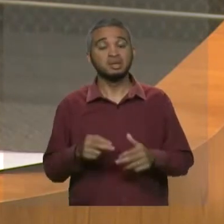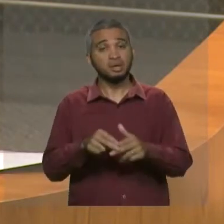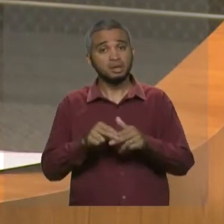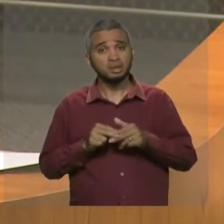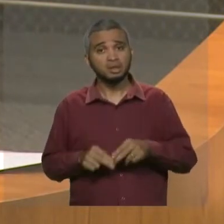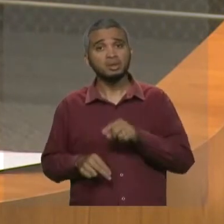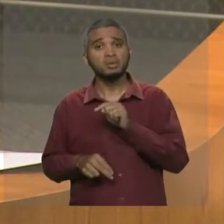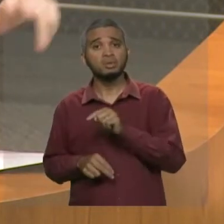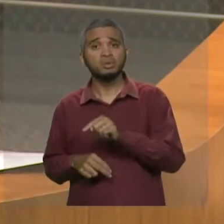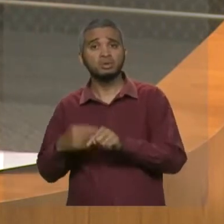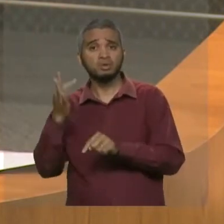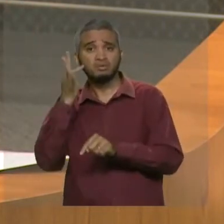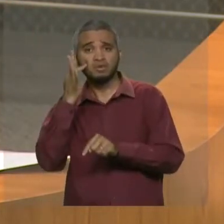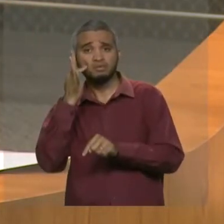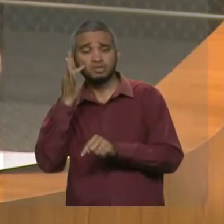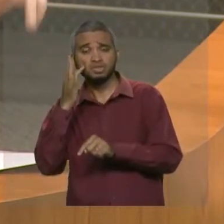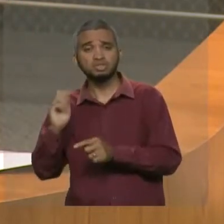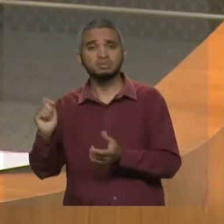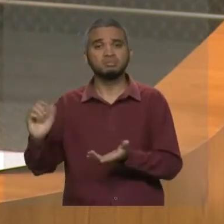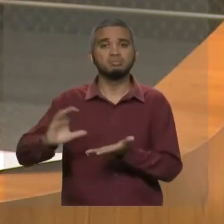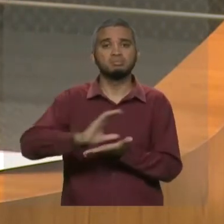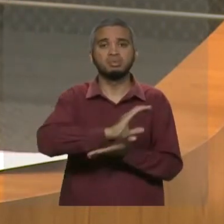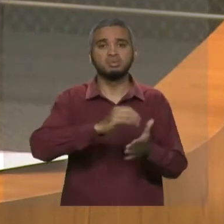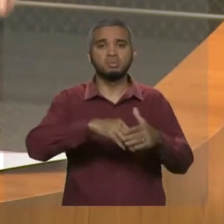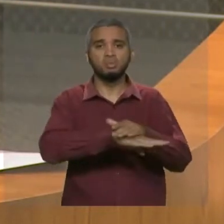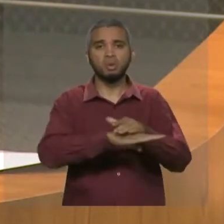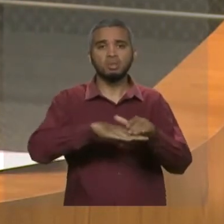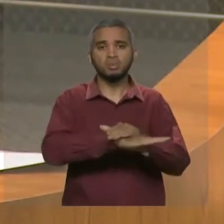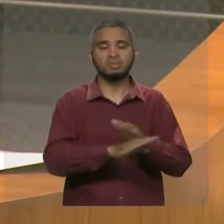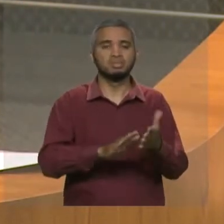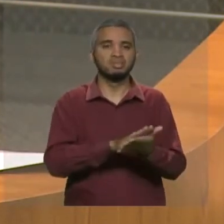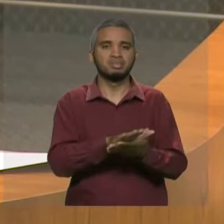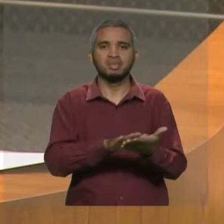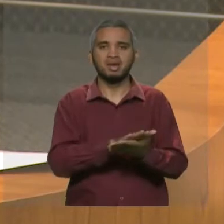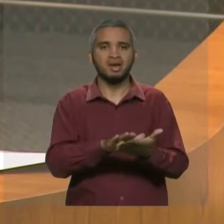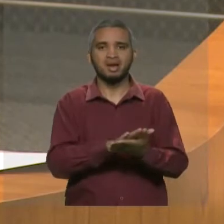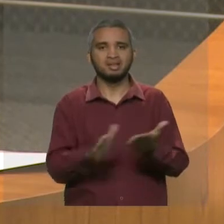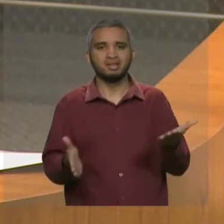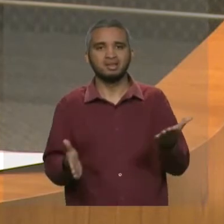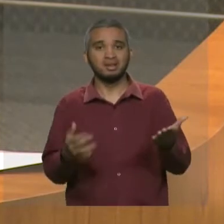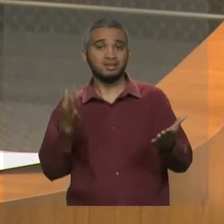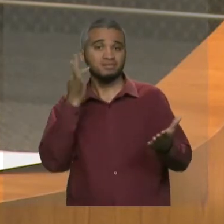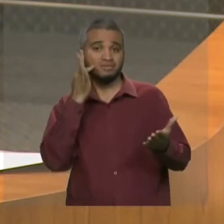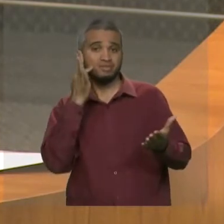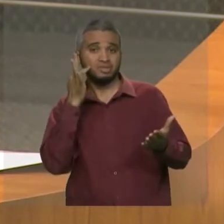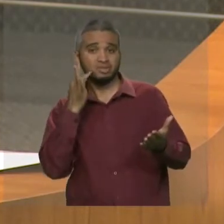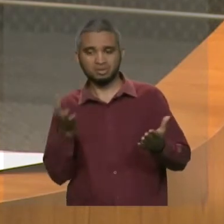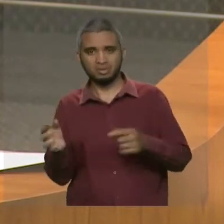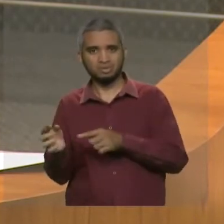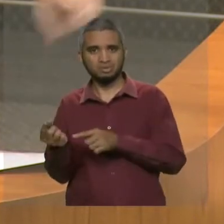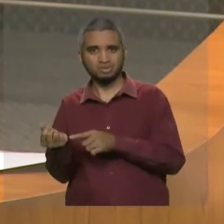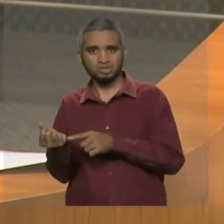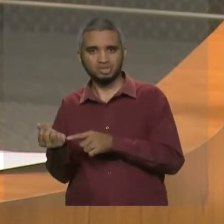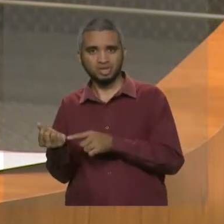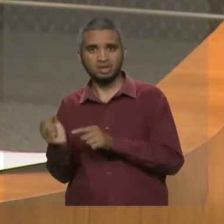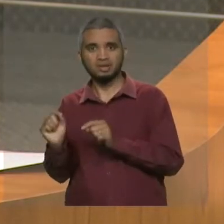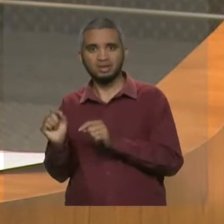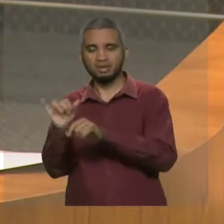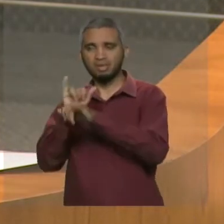deixou 1,2 bi e ele não alimentava. Pegava esse dinheiro e ia fazer obra eleitoreira,